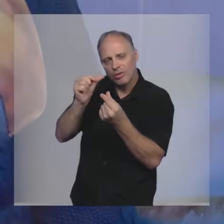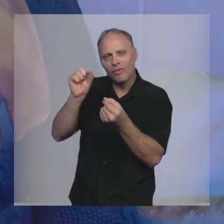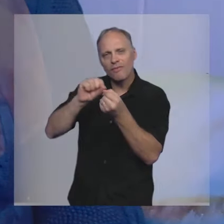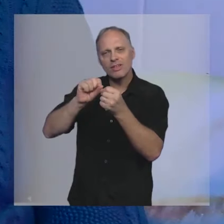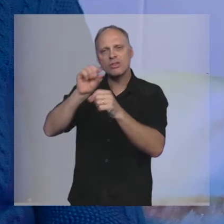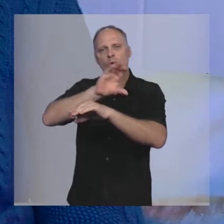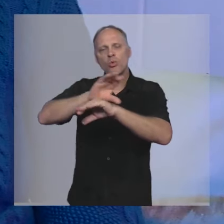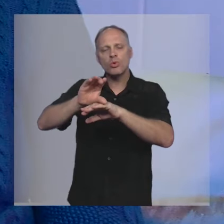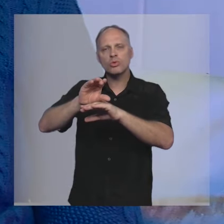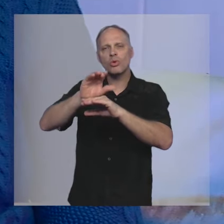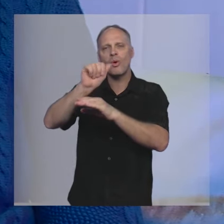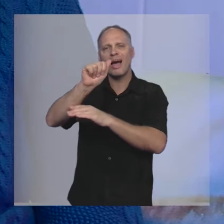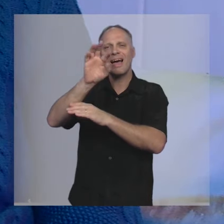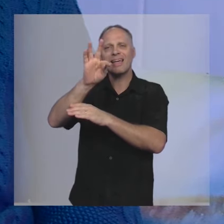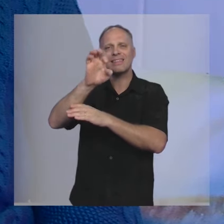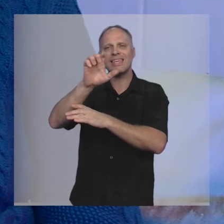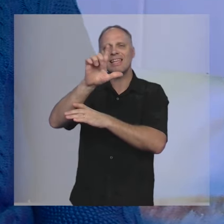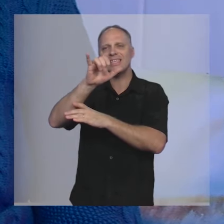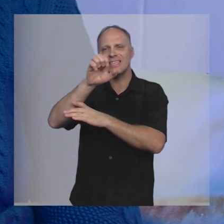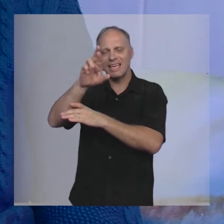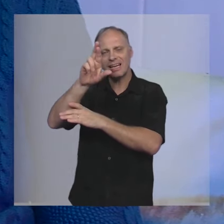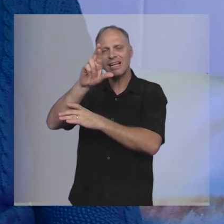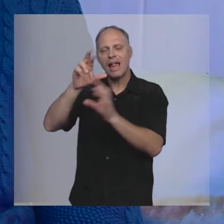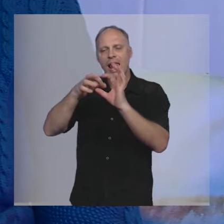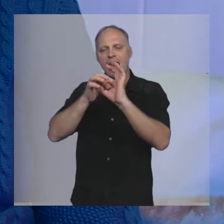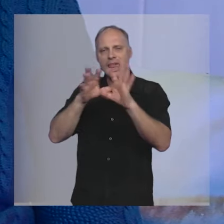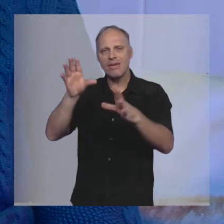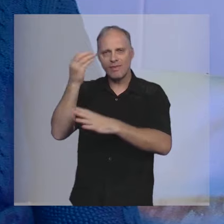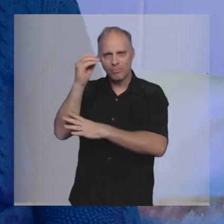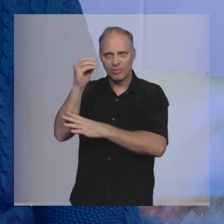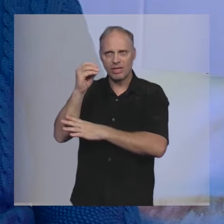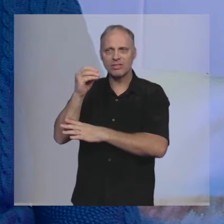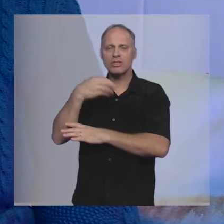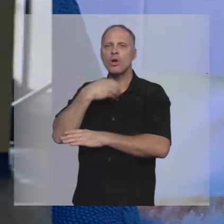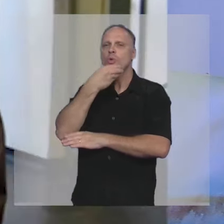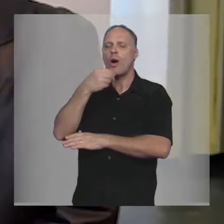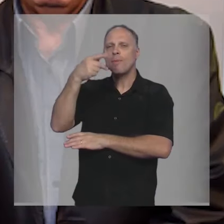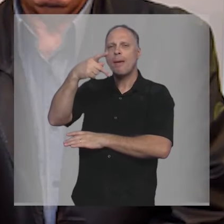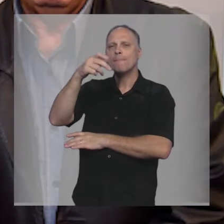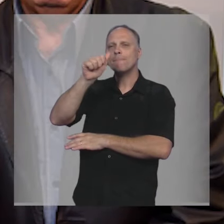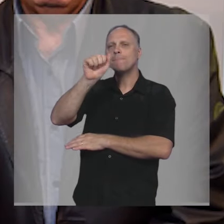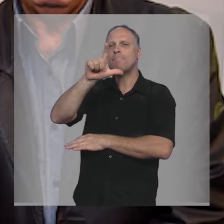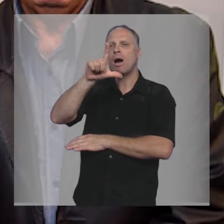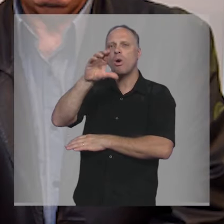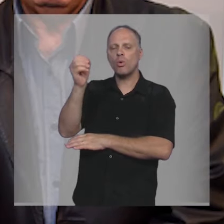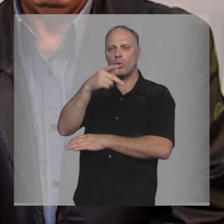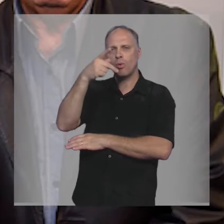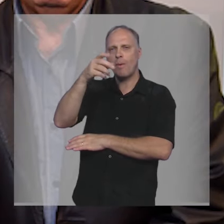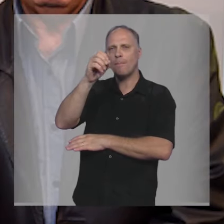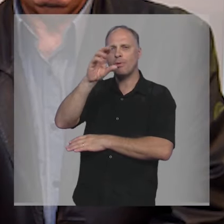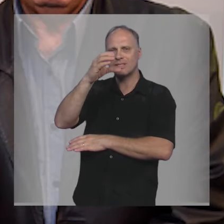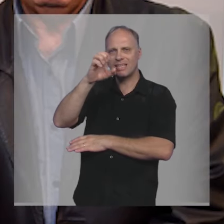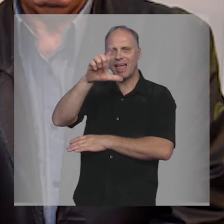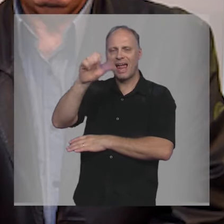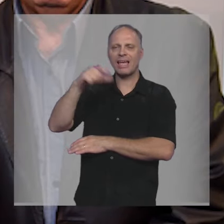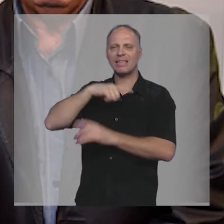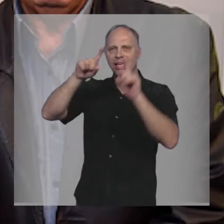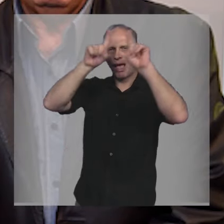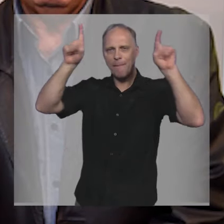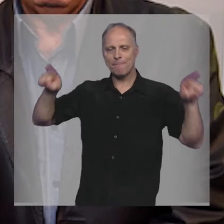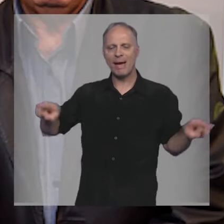um curso no Ateliê Livre de Porto Alegre com Paulo Porcela, que é aquele que tem aqueles painéis contando a história